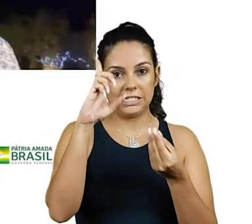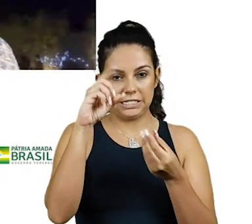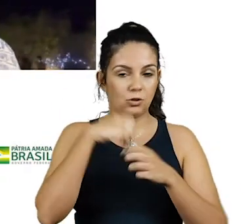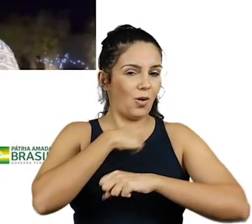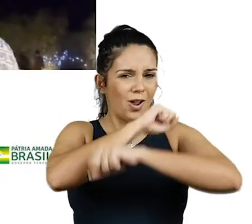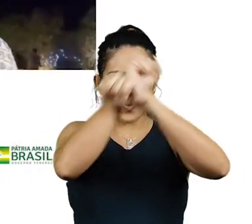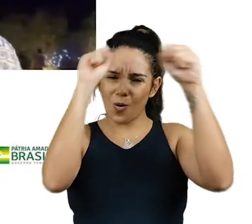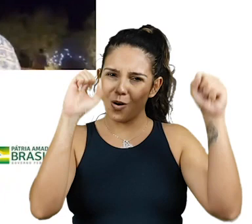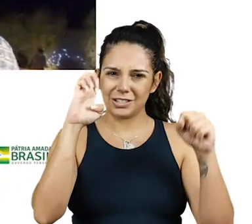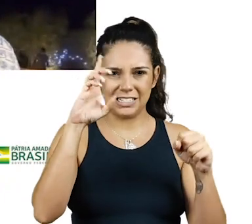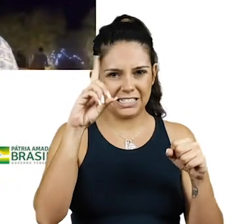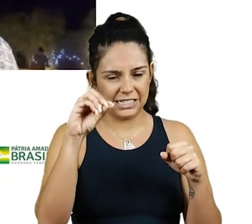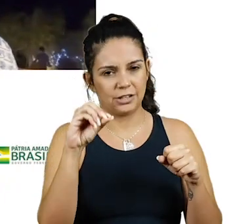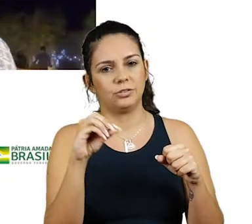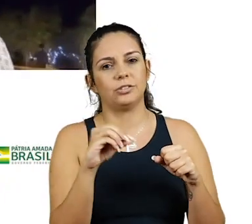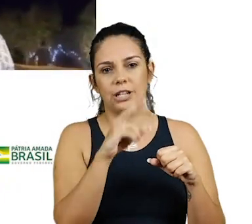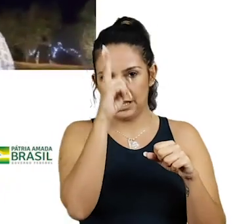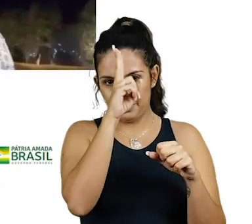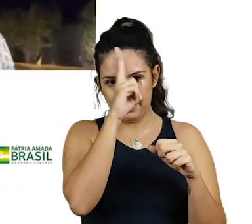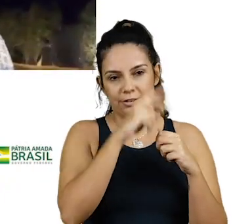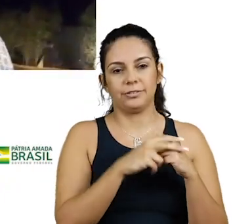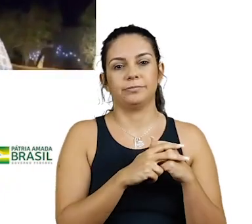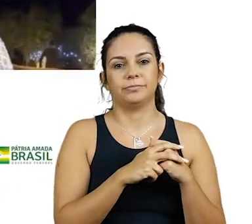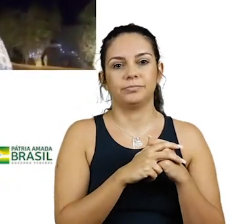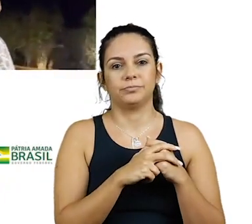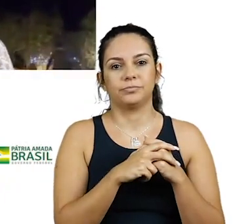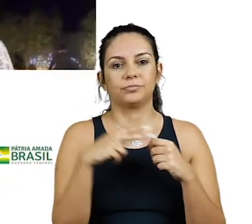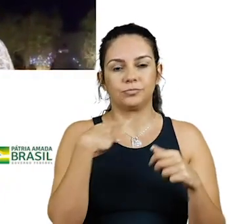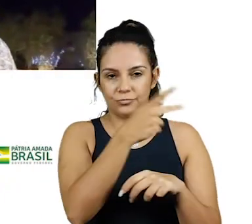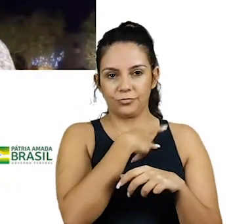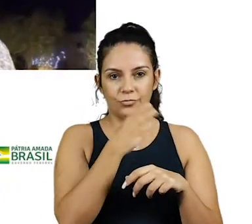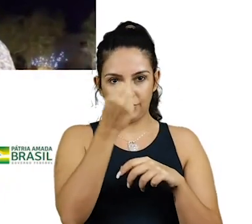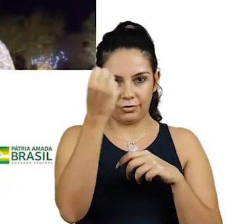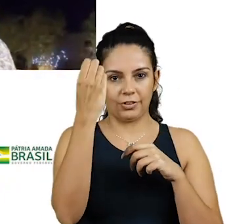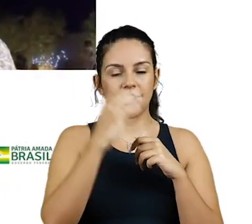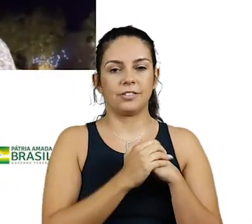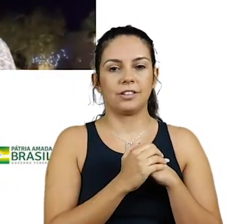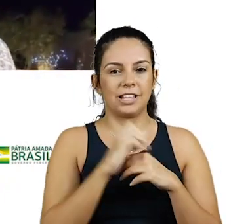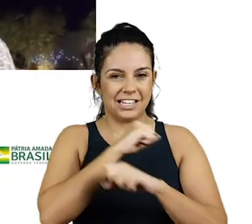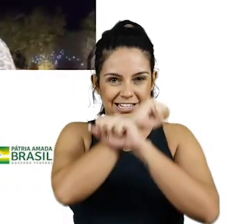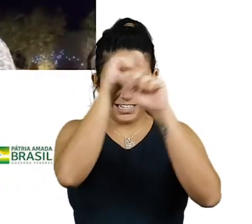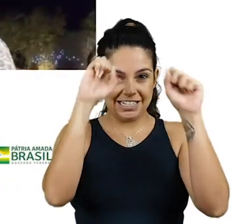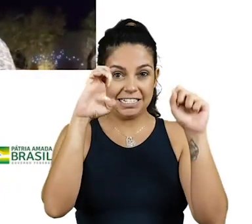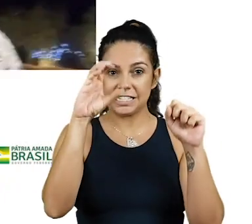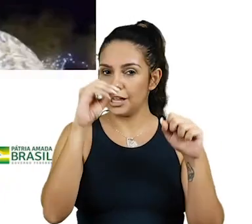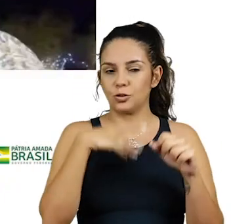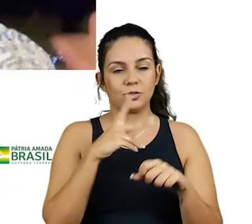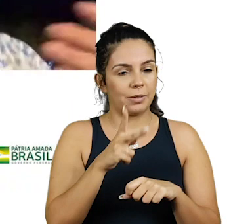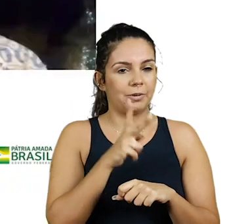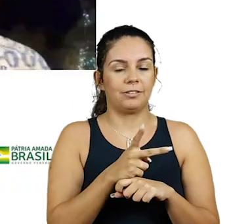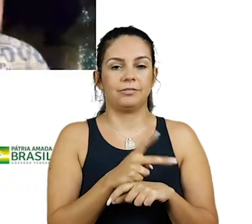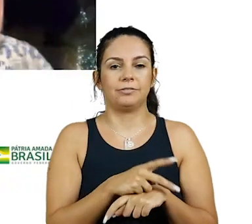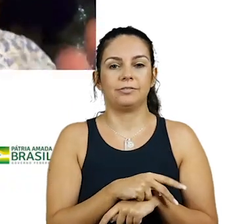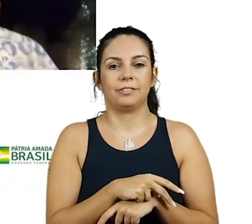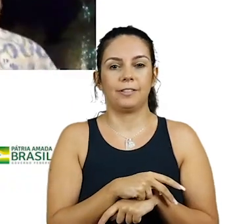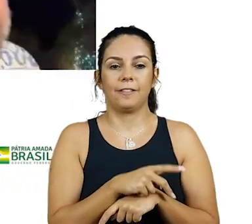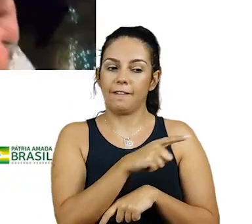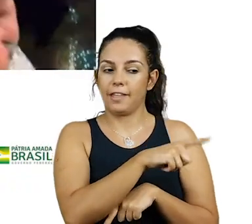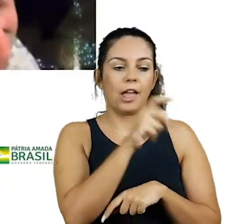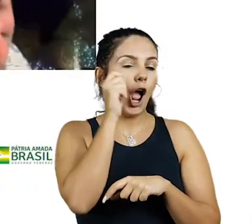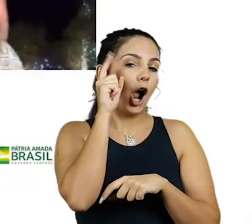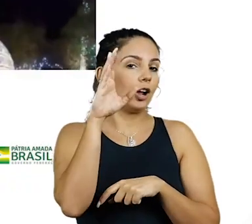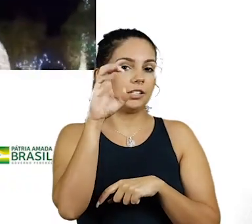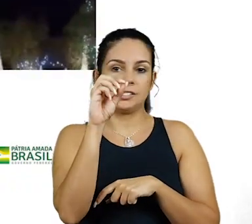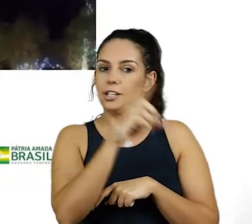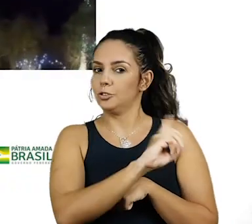Eu acordo muito cedo. Você deve lembrar disso aí. Quando a gente partia para a viagem, acordar cedo para mim não era problema. Não posso dizer o mesmo para o Afonso,